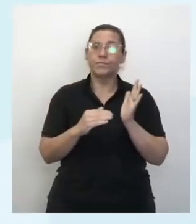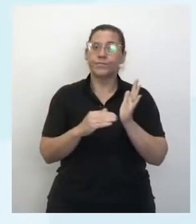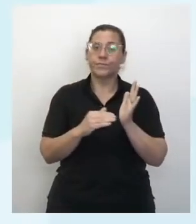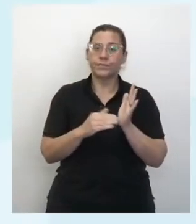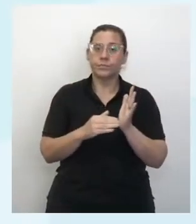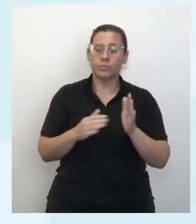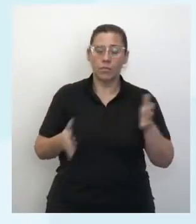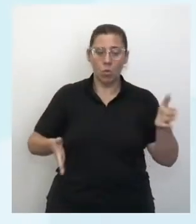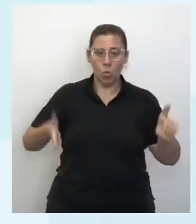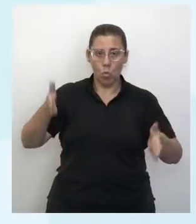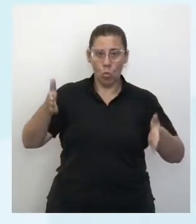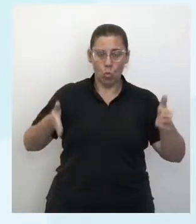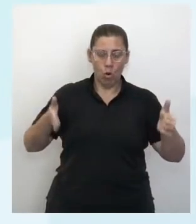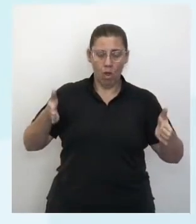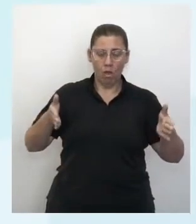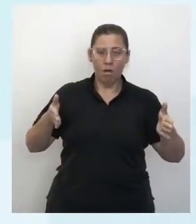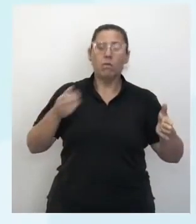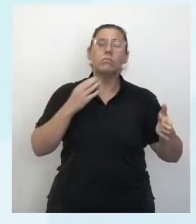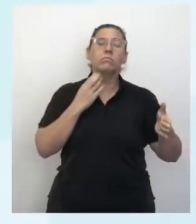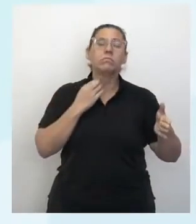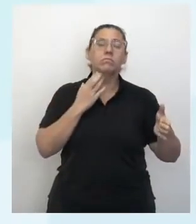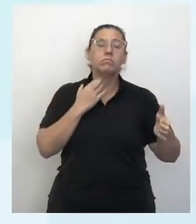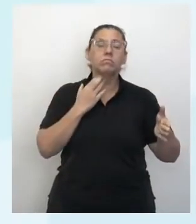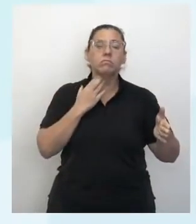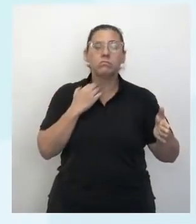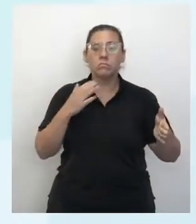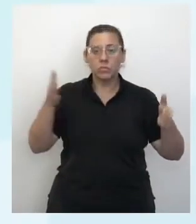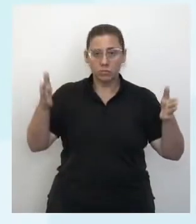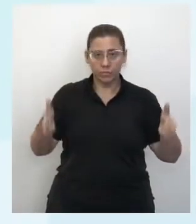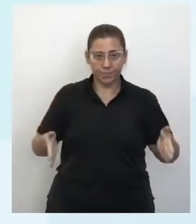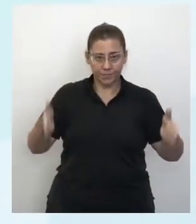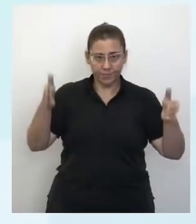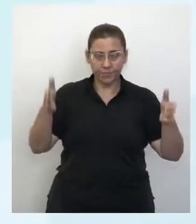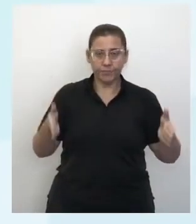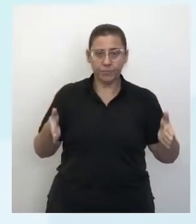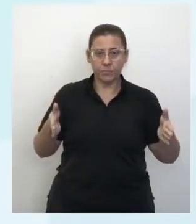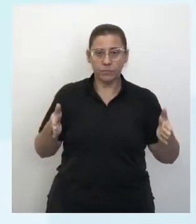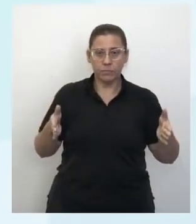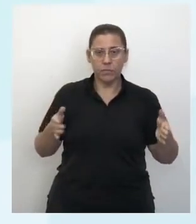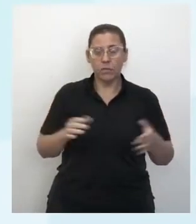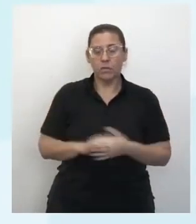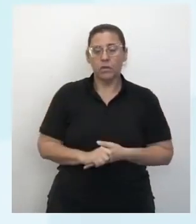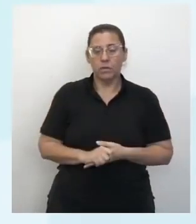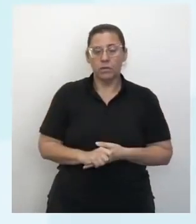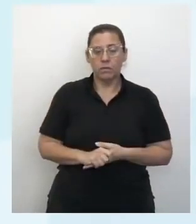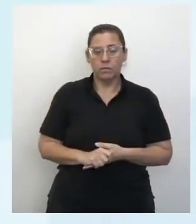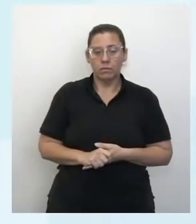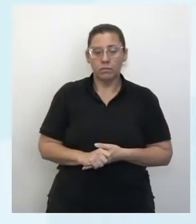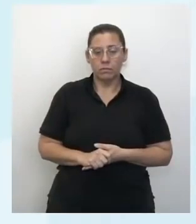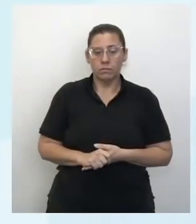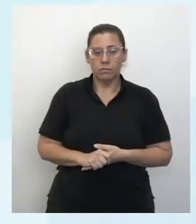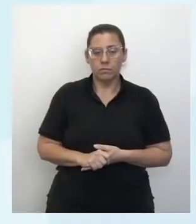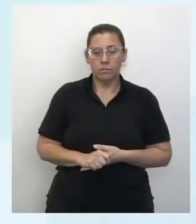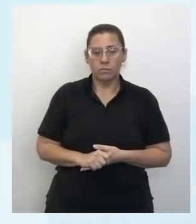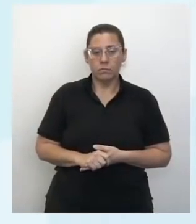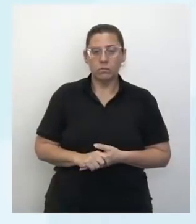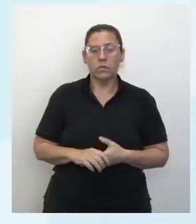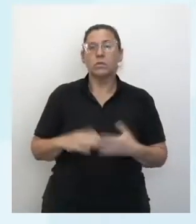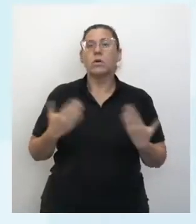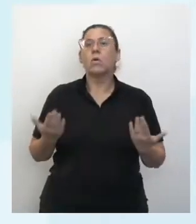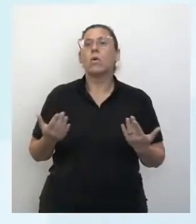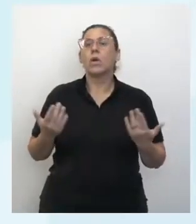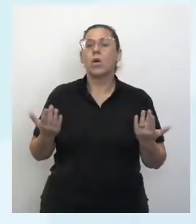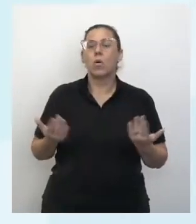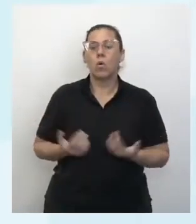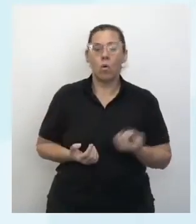os lados correspondentes, e eu já vou explicar o que é isso, são proporcionais. Quando a gente fala proporcional, quer dizer